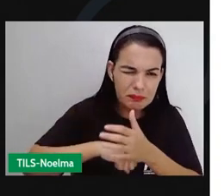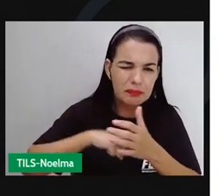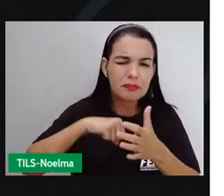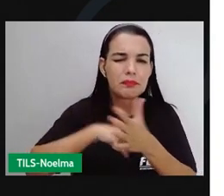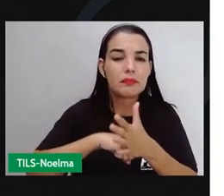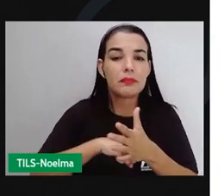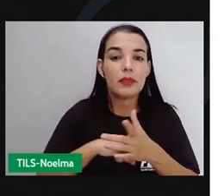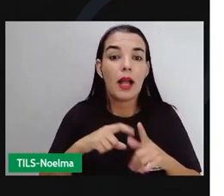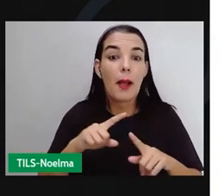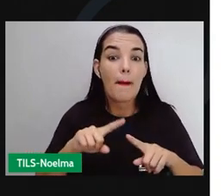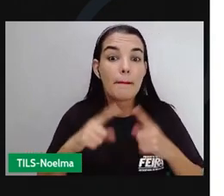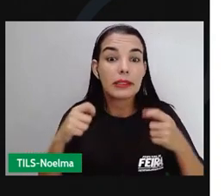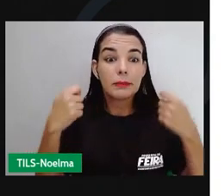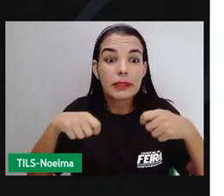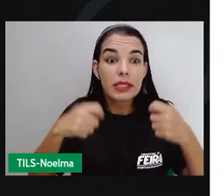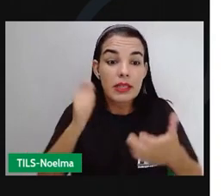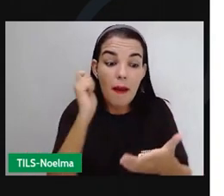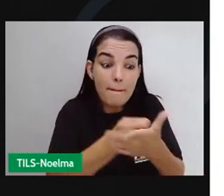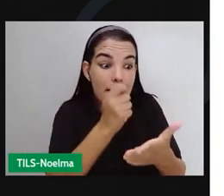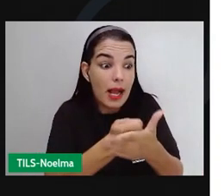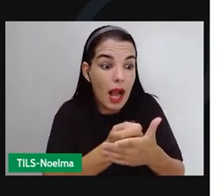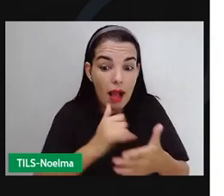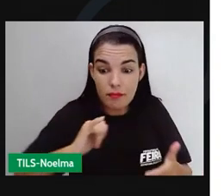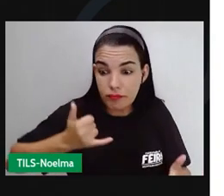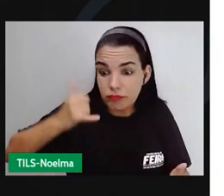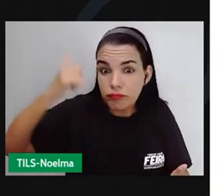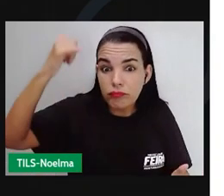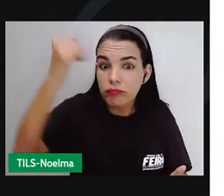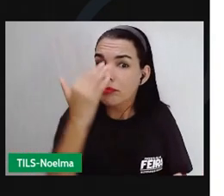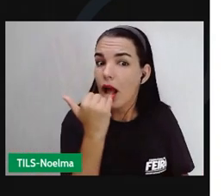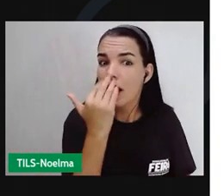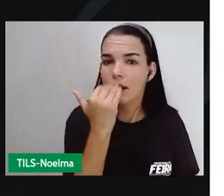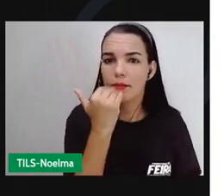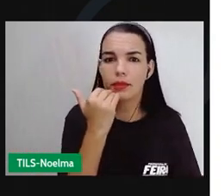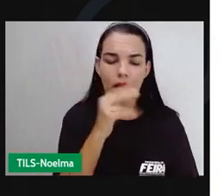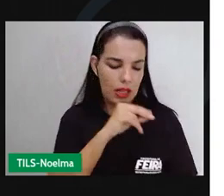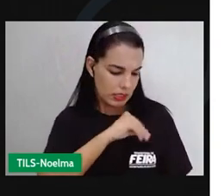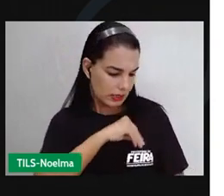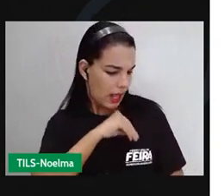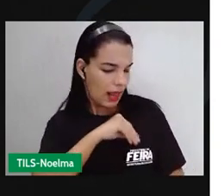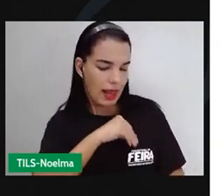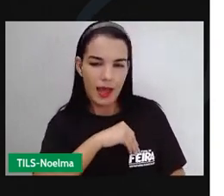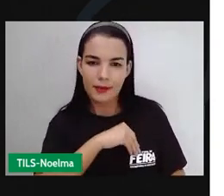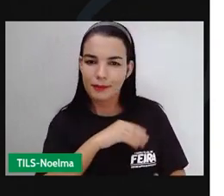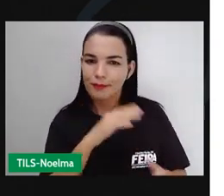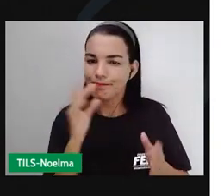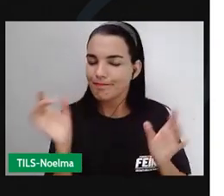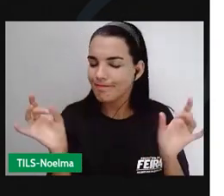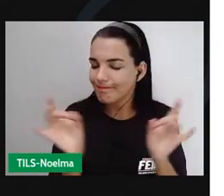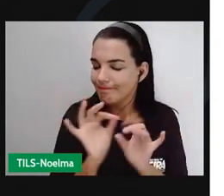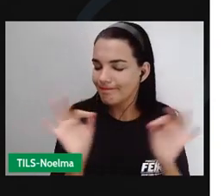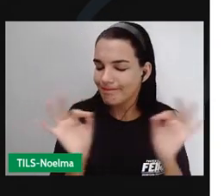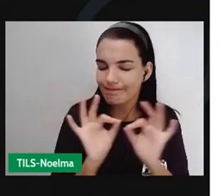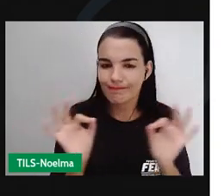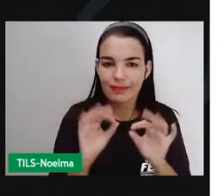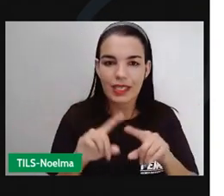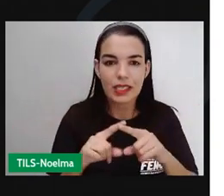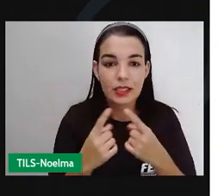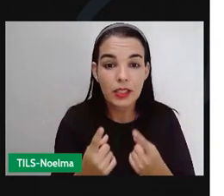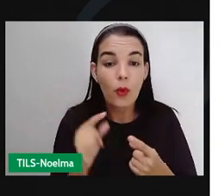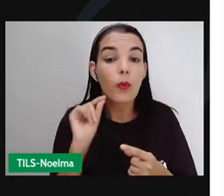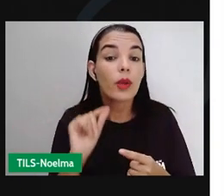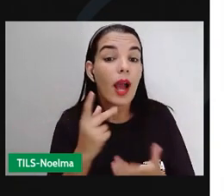valores absurdos pela alimentação. O salário não cobre os custos e eles se transformam em verdadeiros